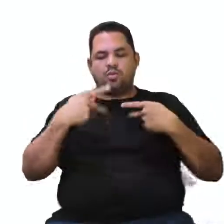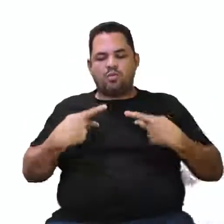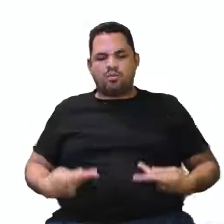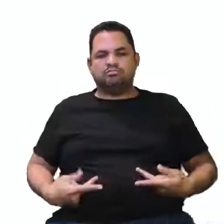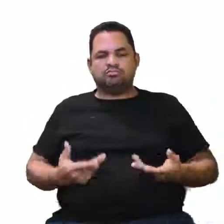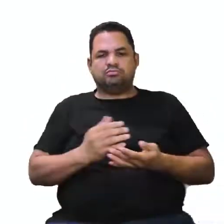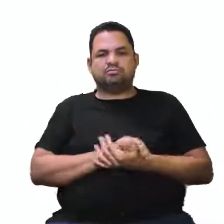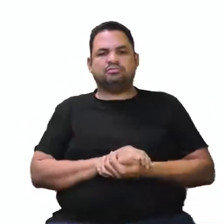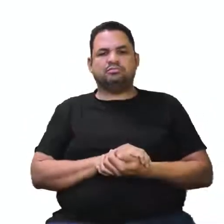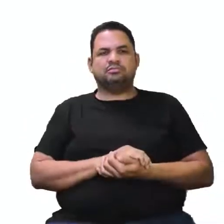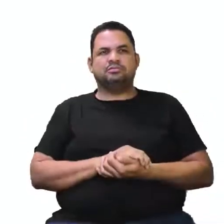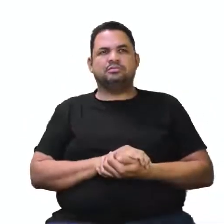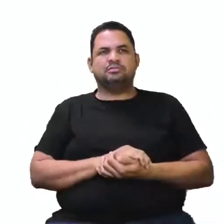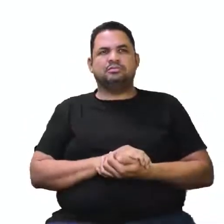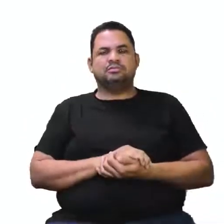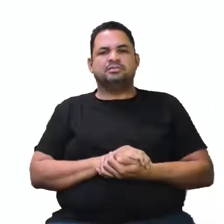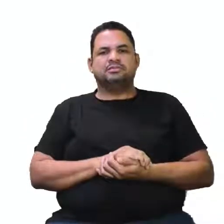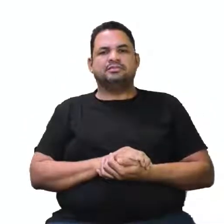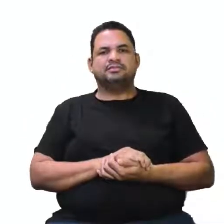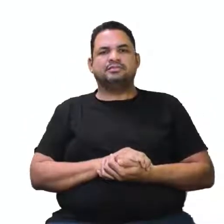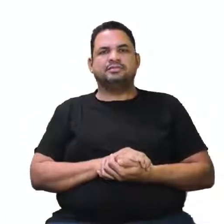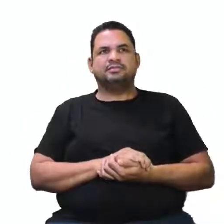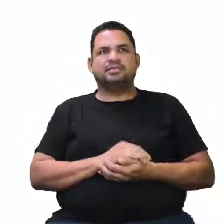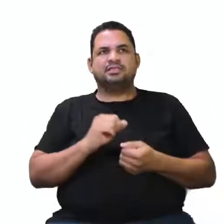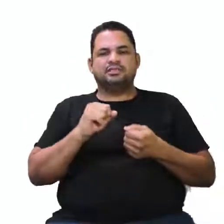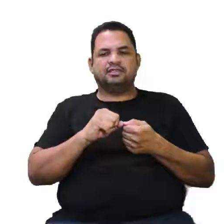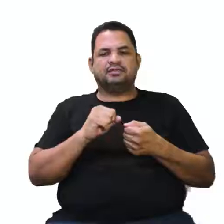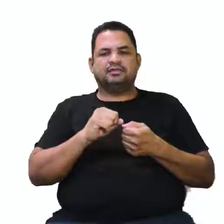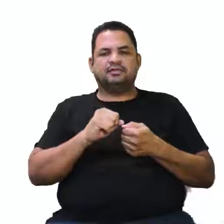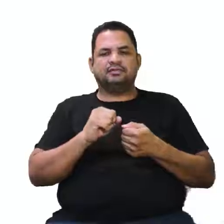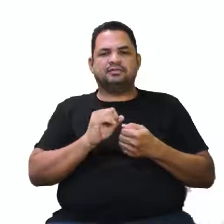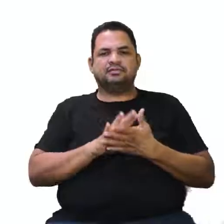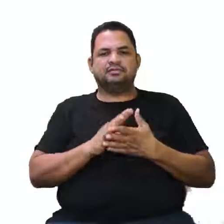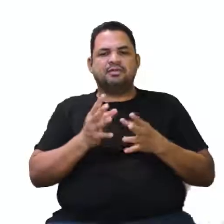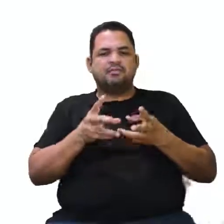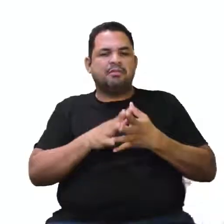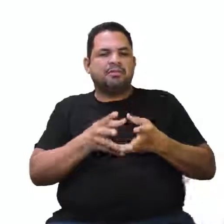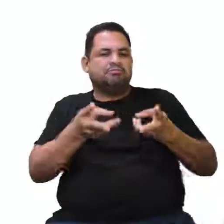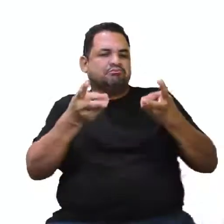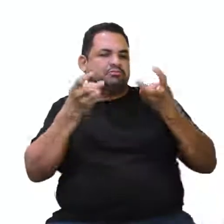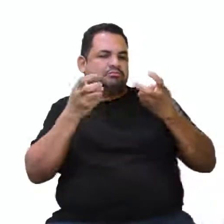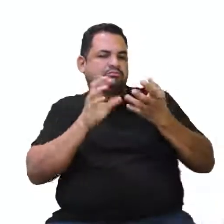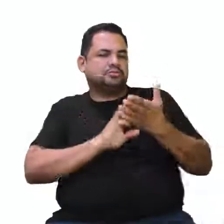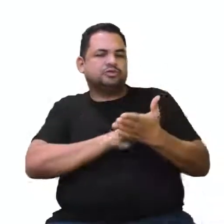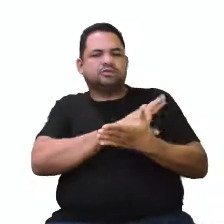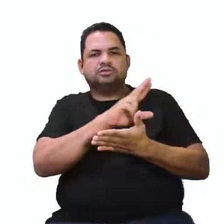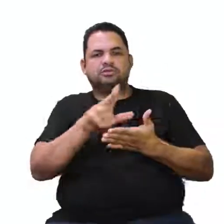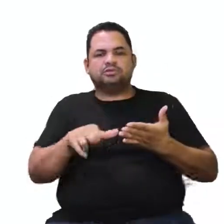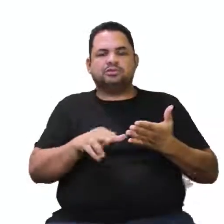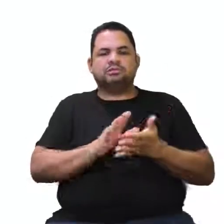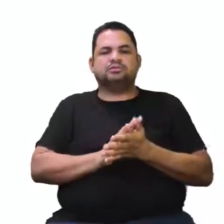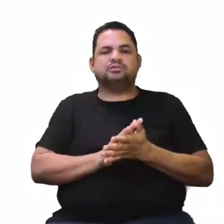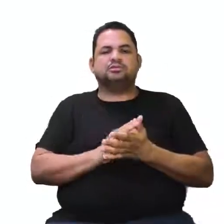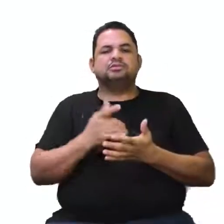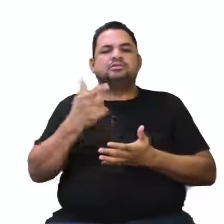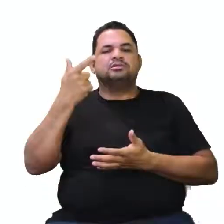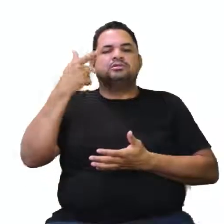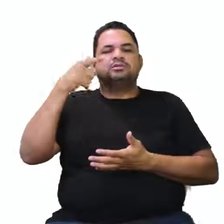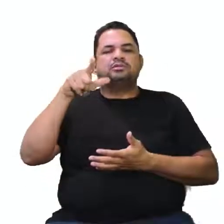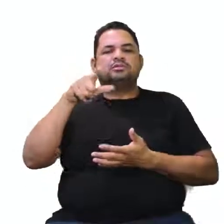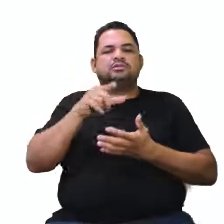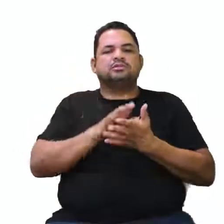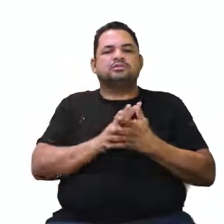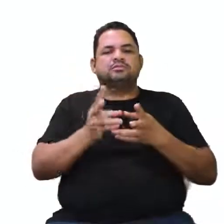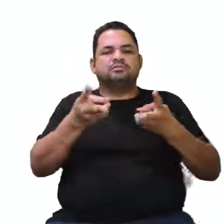né, ela vem aí sendo feita uma leitura de diversas formas, tá? Eu consigo me perceber